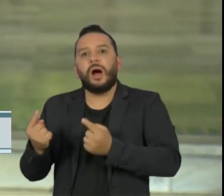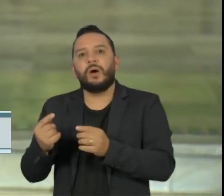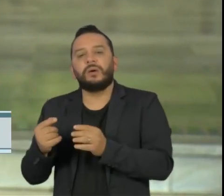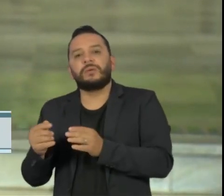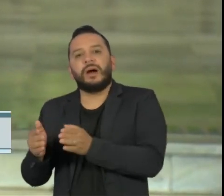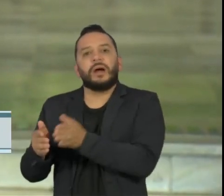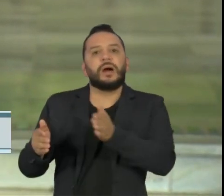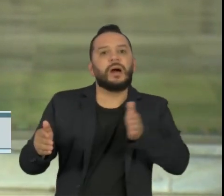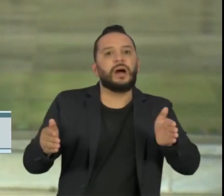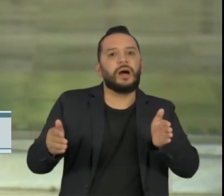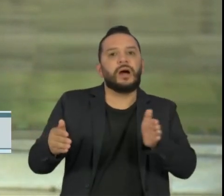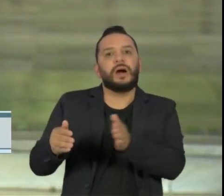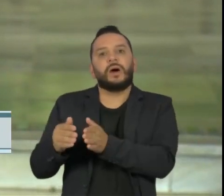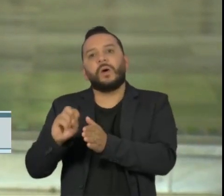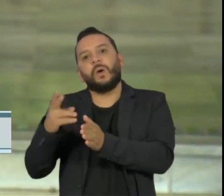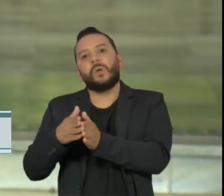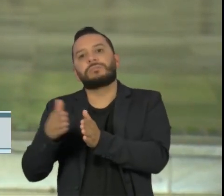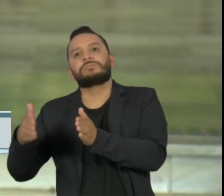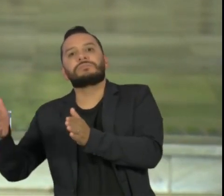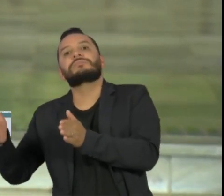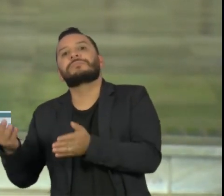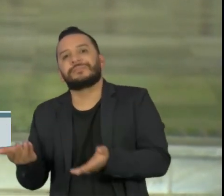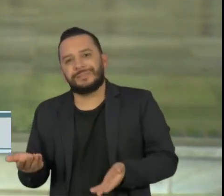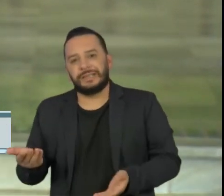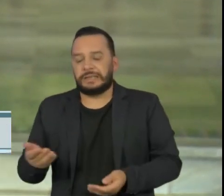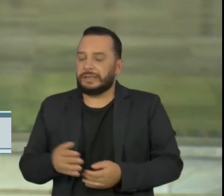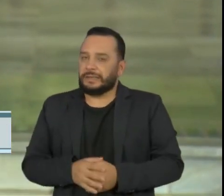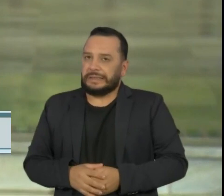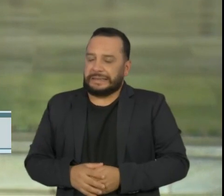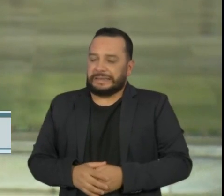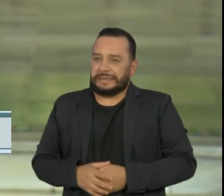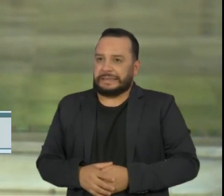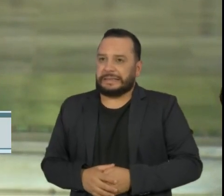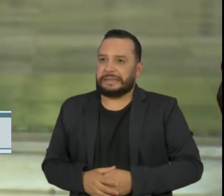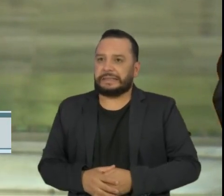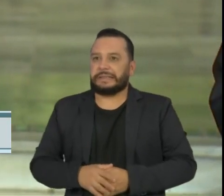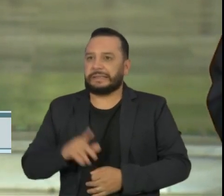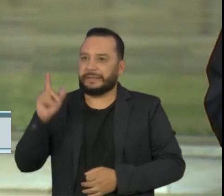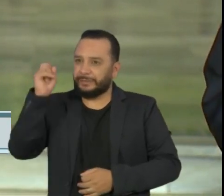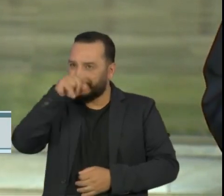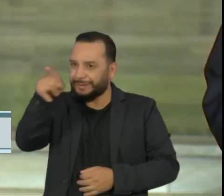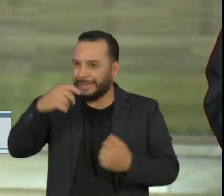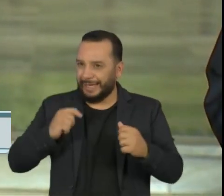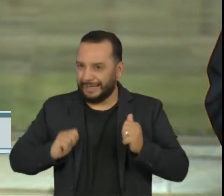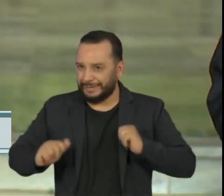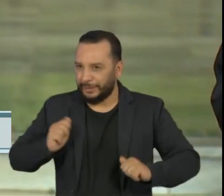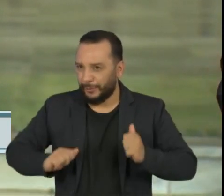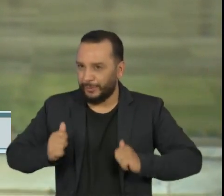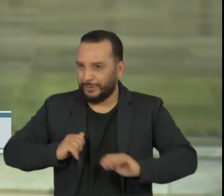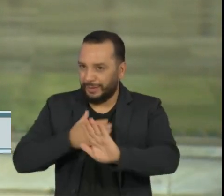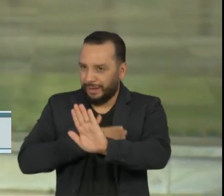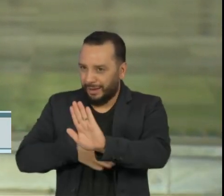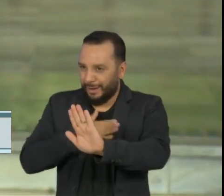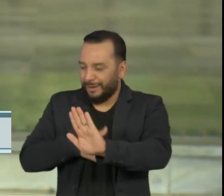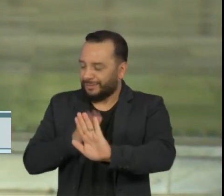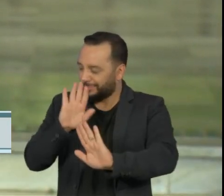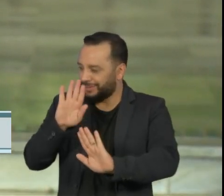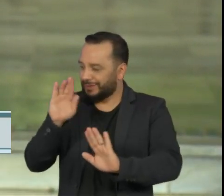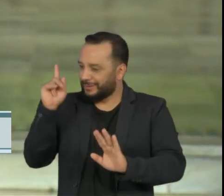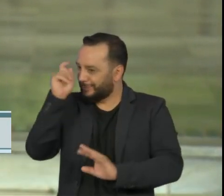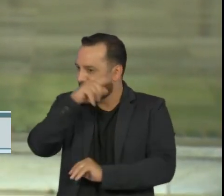bom jornalista, como é o William Cury. É difícil fazer previsões com antecedência, por isso que o Plano São Paulo e o Comitê de